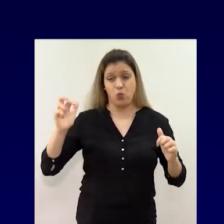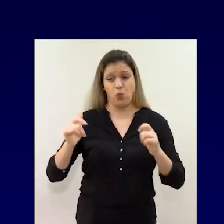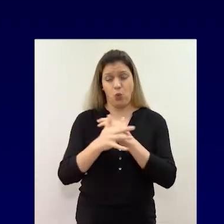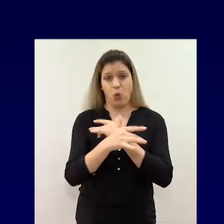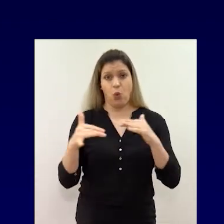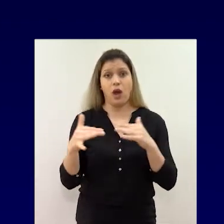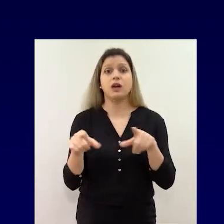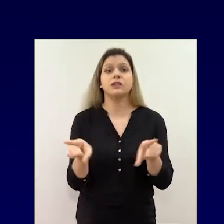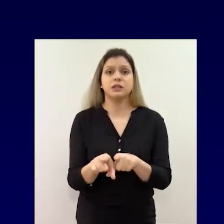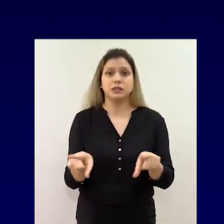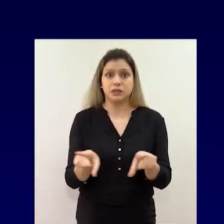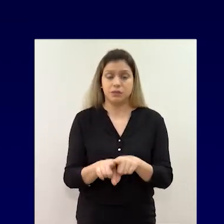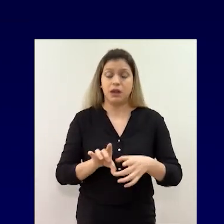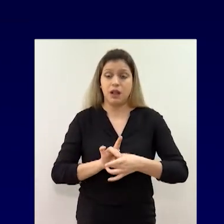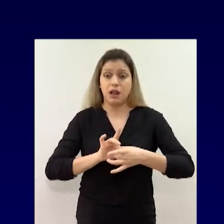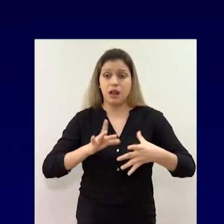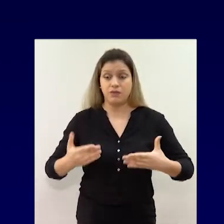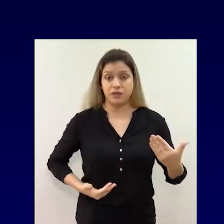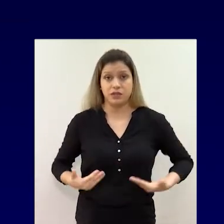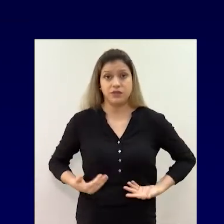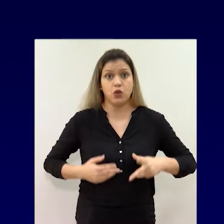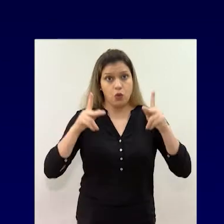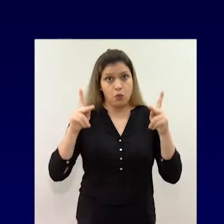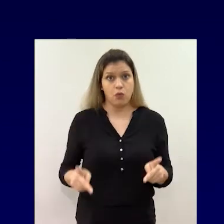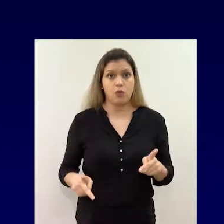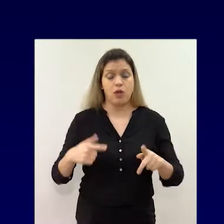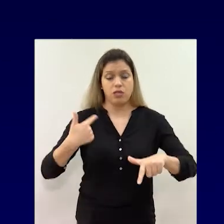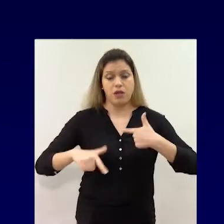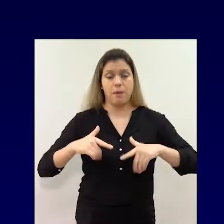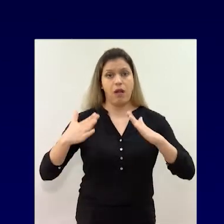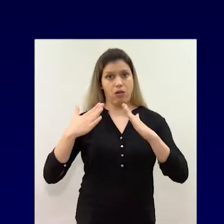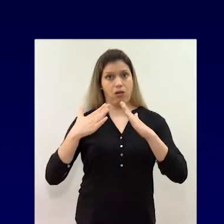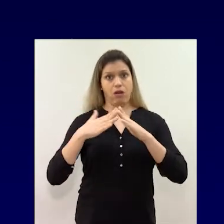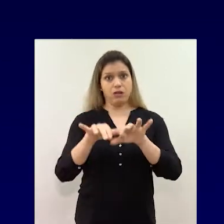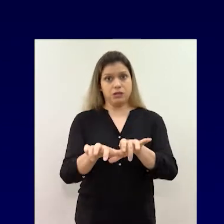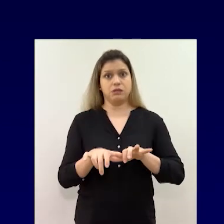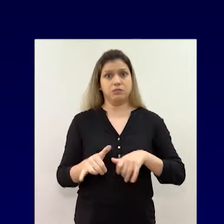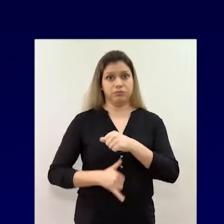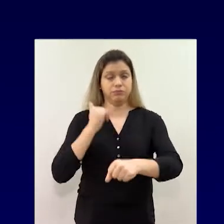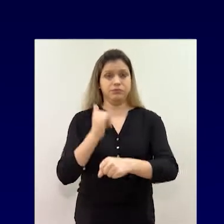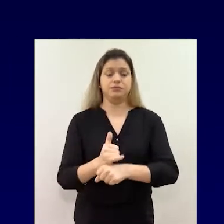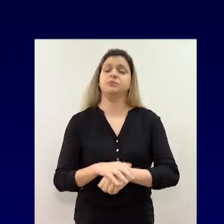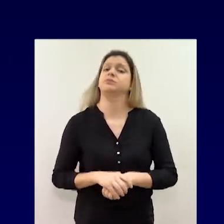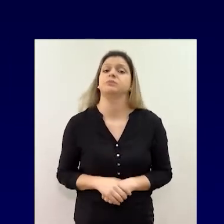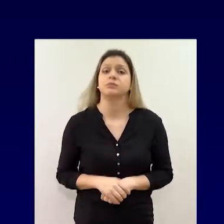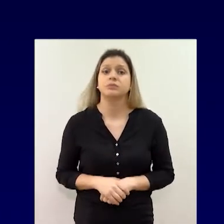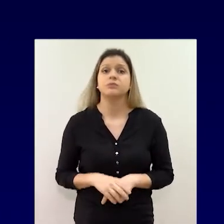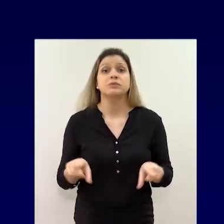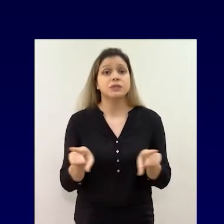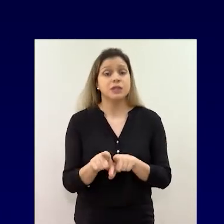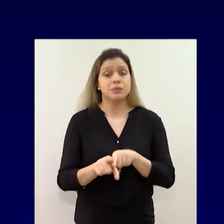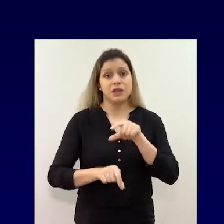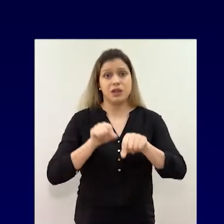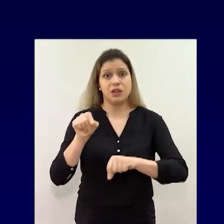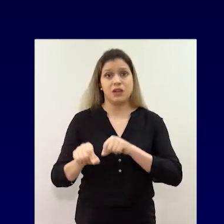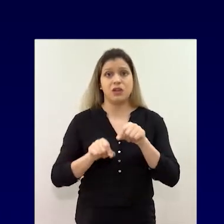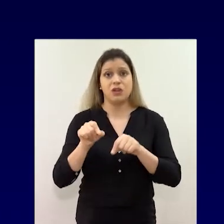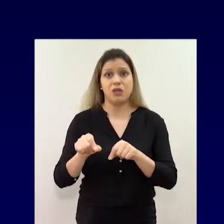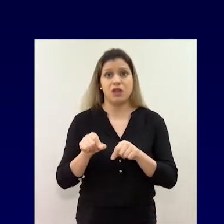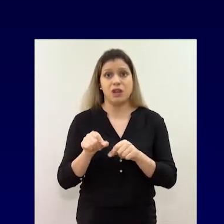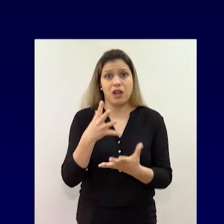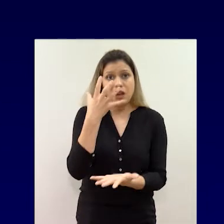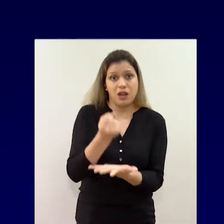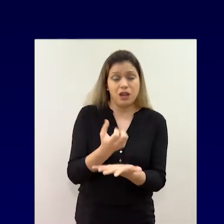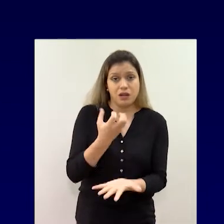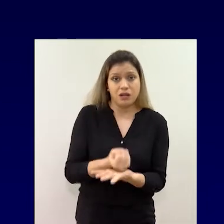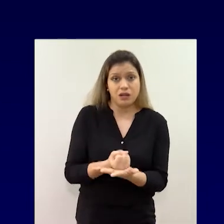pessoas, autorização de teletrabalho para o servidor público estadual. Outra medida anunciada foi a antecipação do